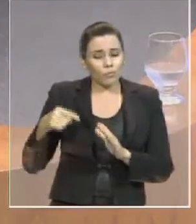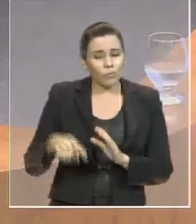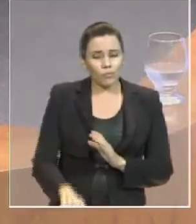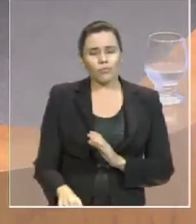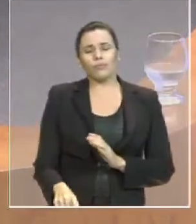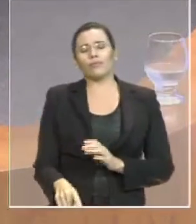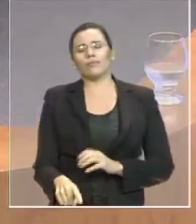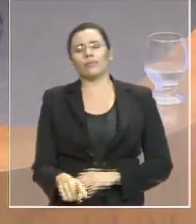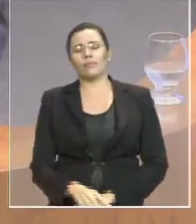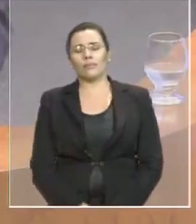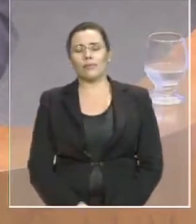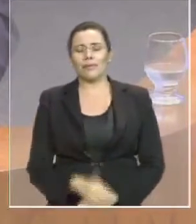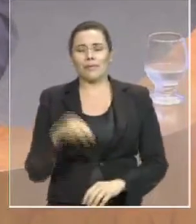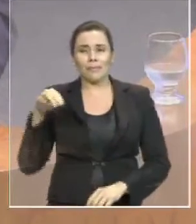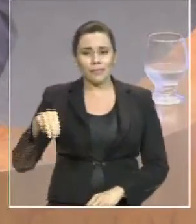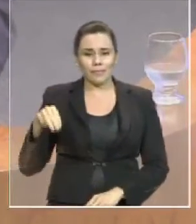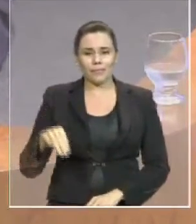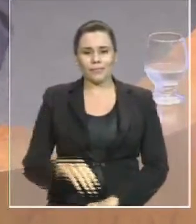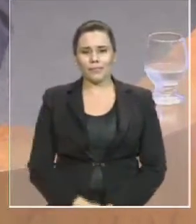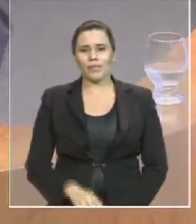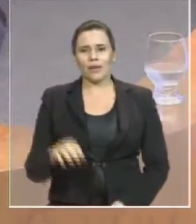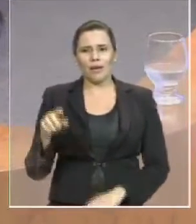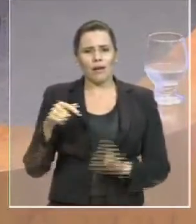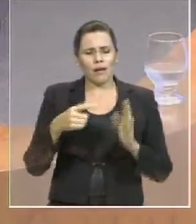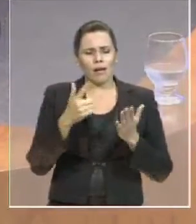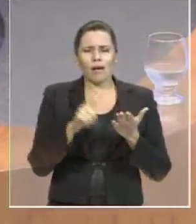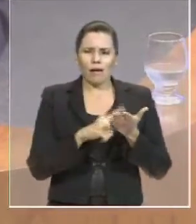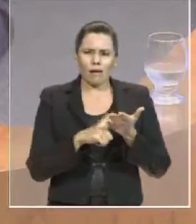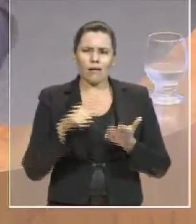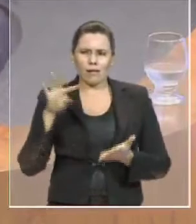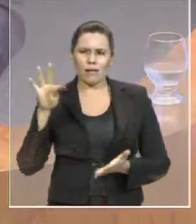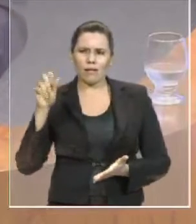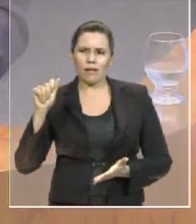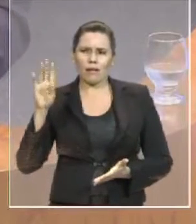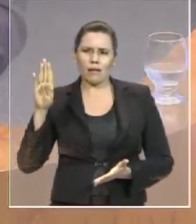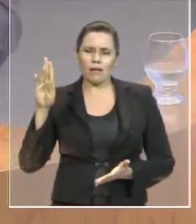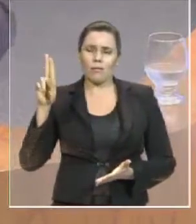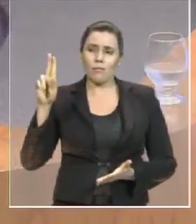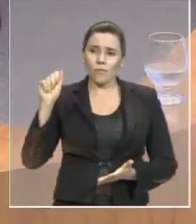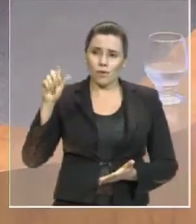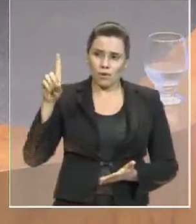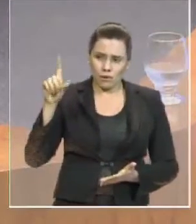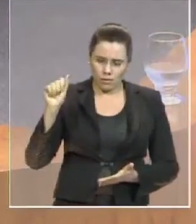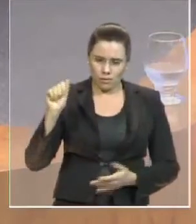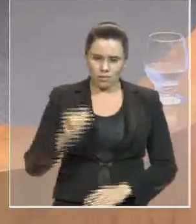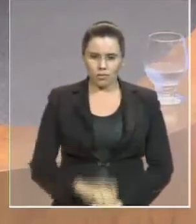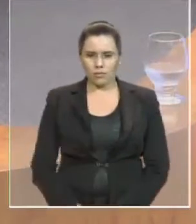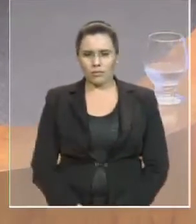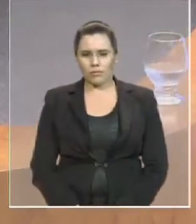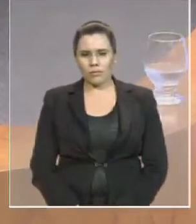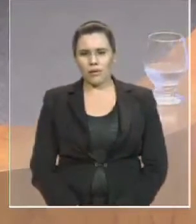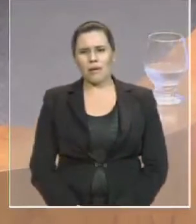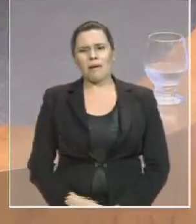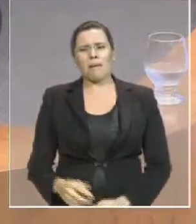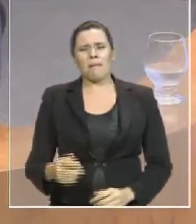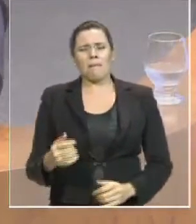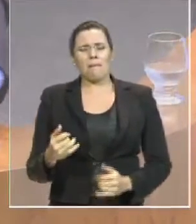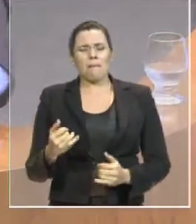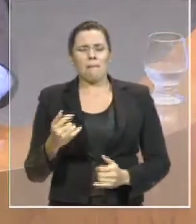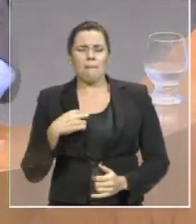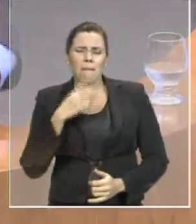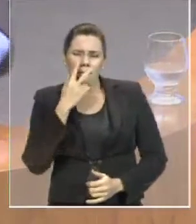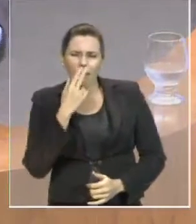tão grande que não enxerga e nem quer enxergar a verdade dos fatos. Prefere vender